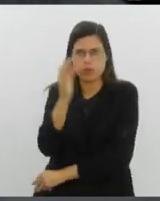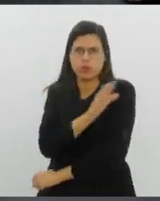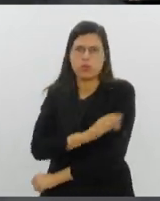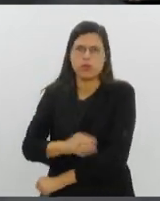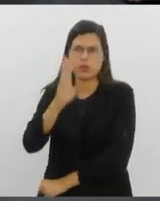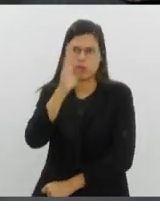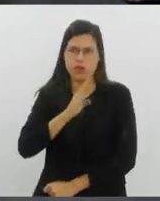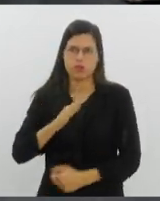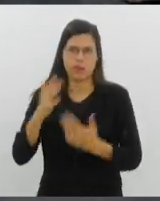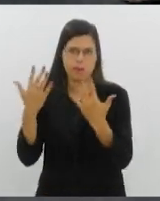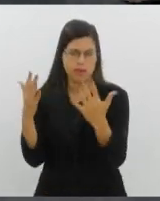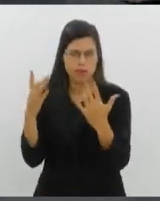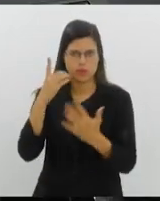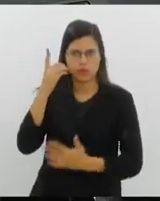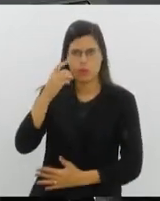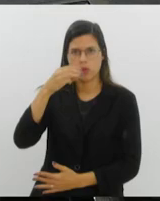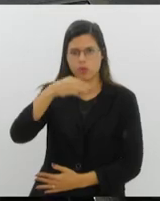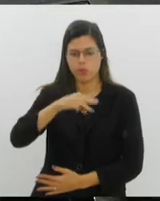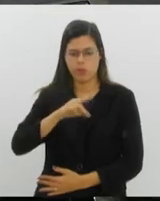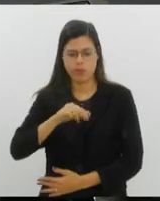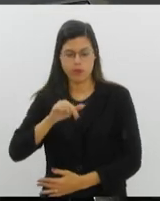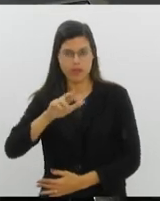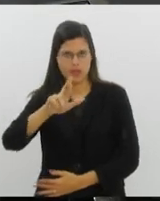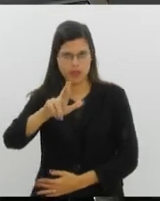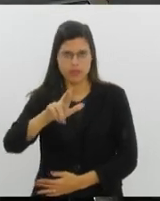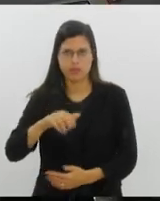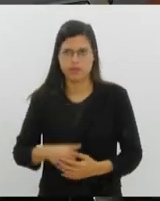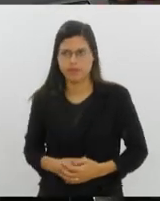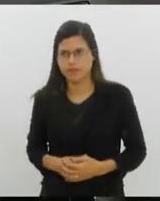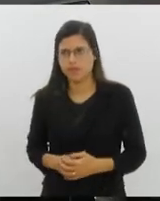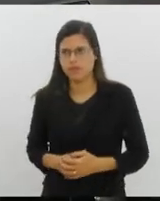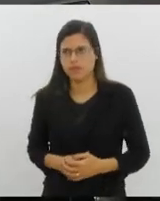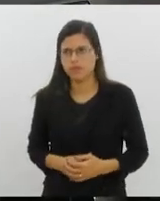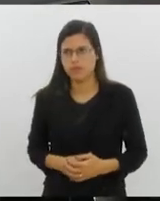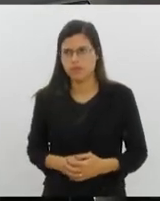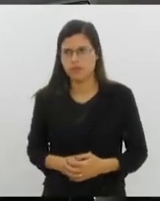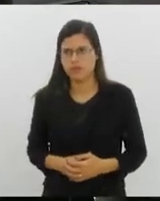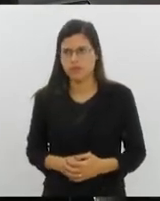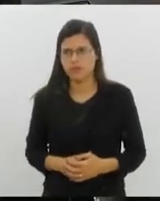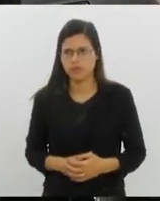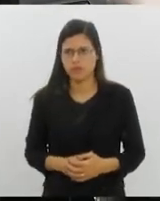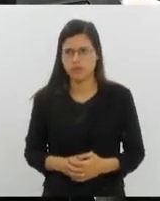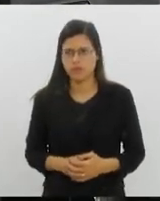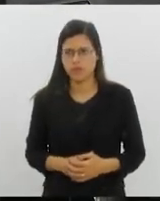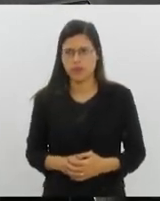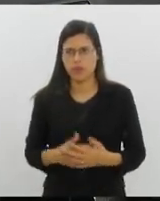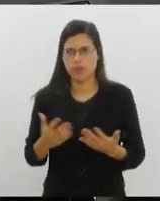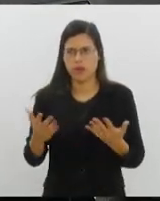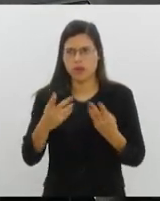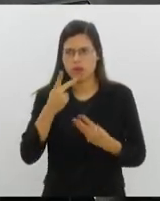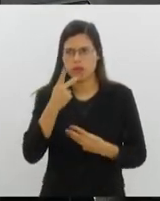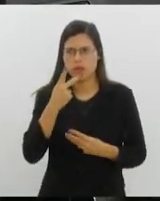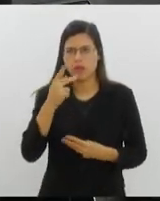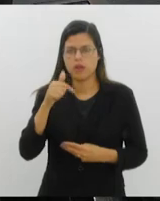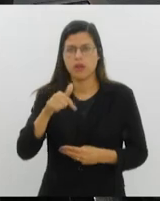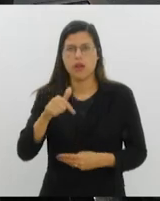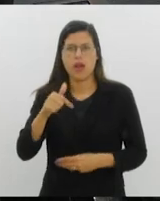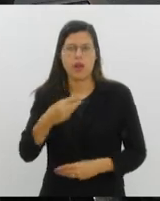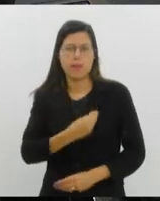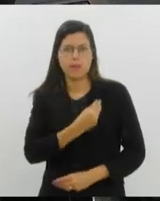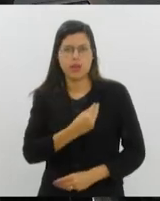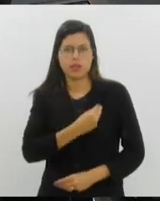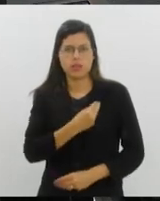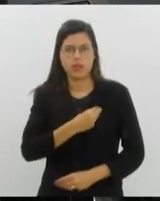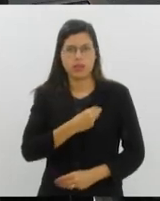Muni Neto, parabéns a essa casa. Pela ordem, senhor presidente. Gostaria de destacar aqui, senhor presidente, a presença do